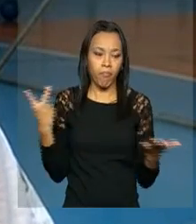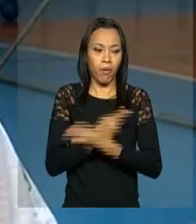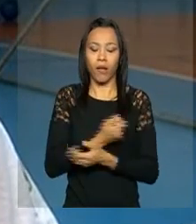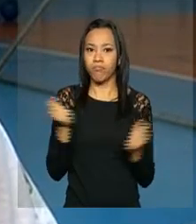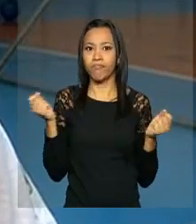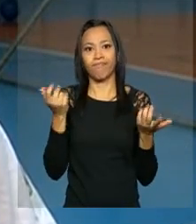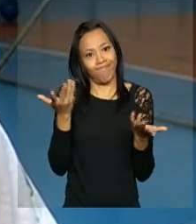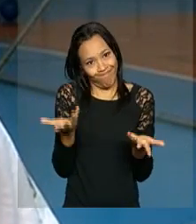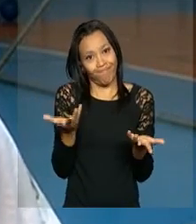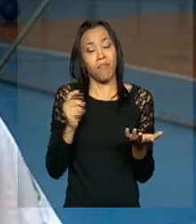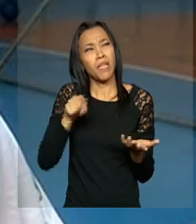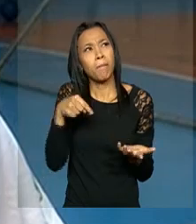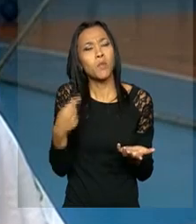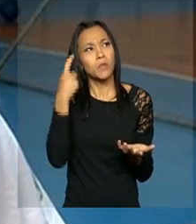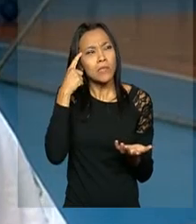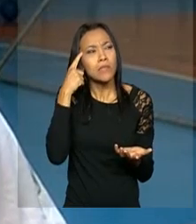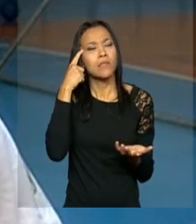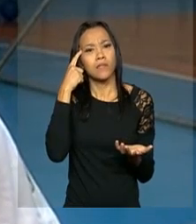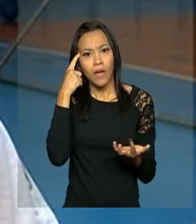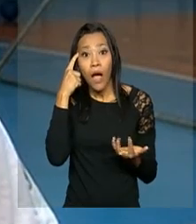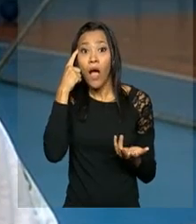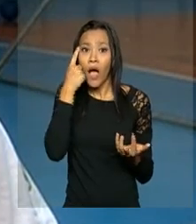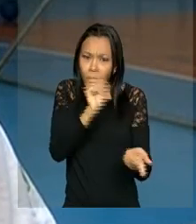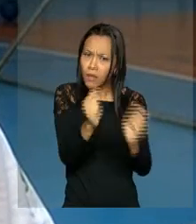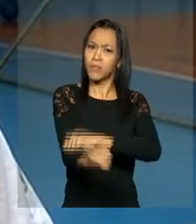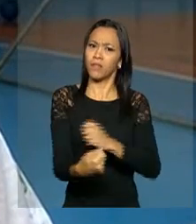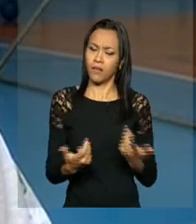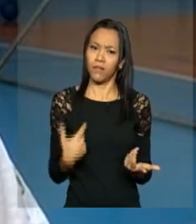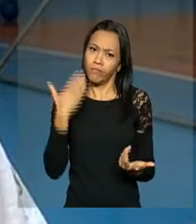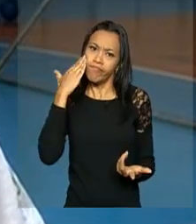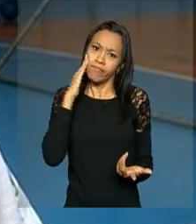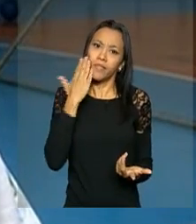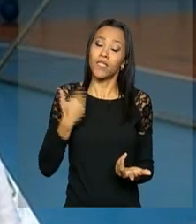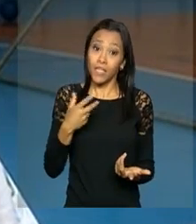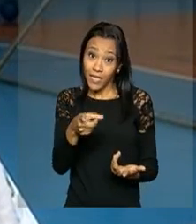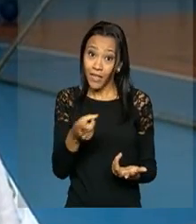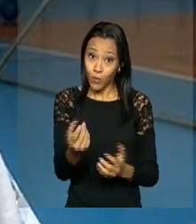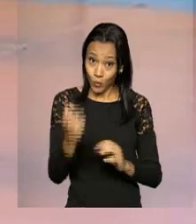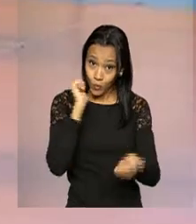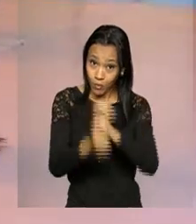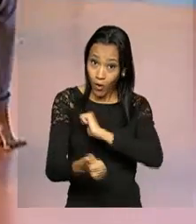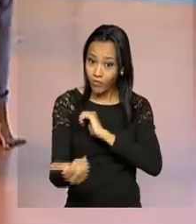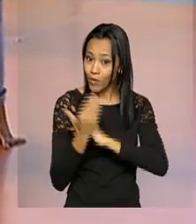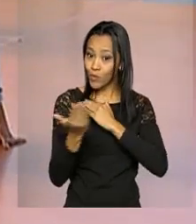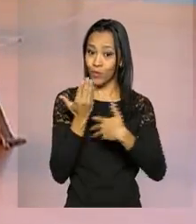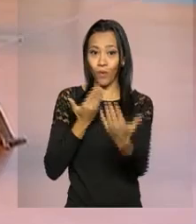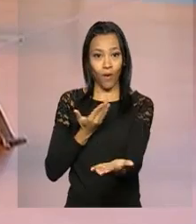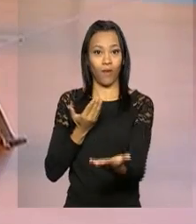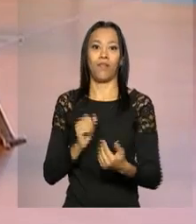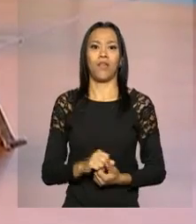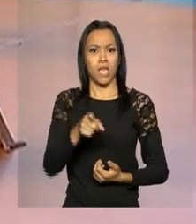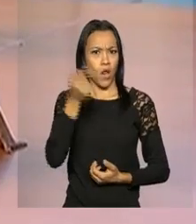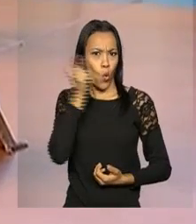cega. Mas depois eu comecei a adaptar mesmo com isso. E o goalball me ajudou muito. Vitória conquistou